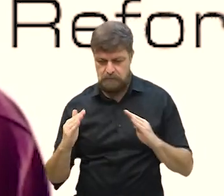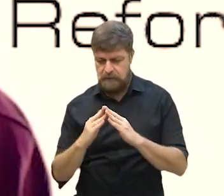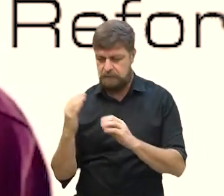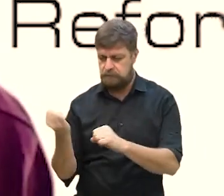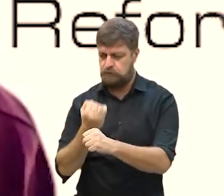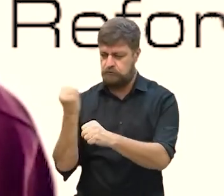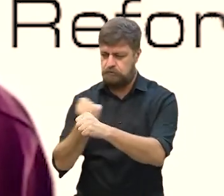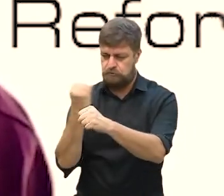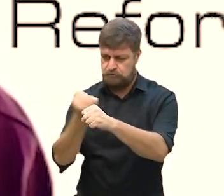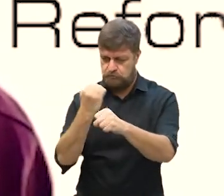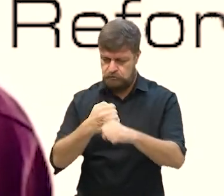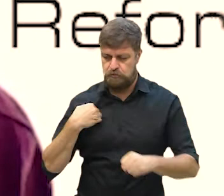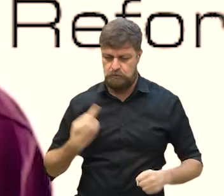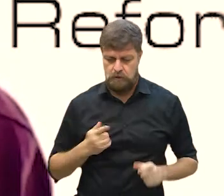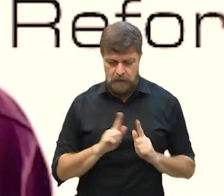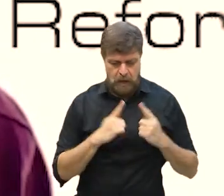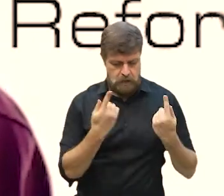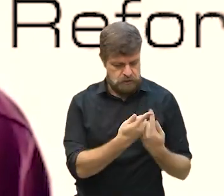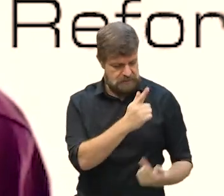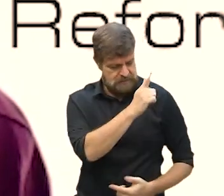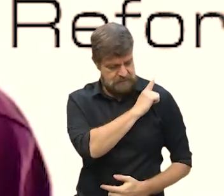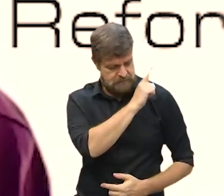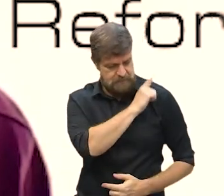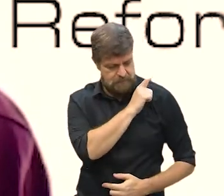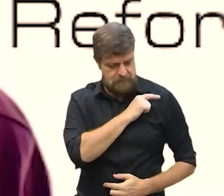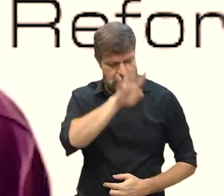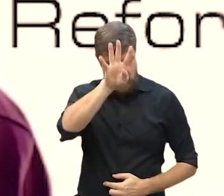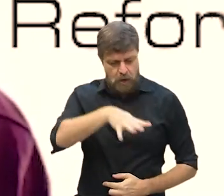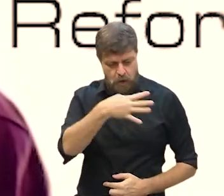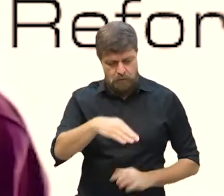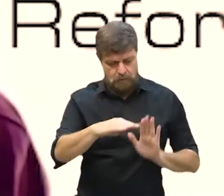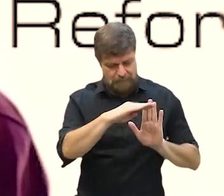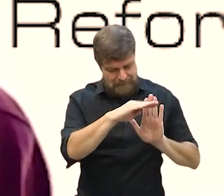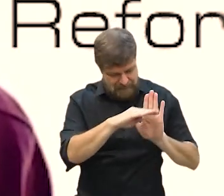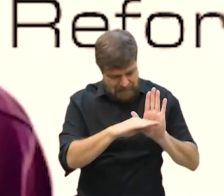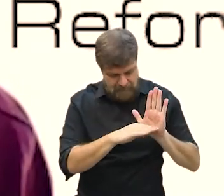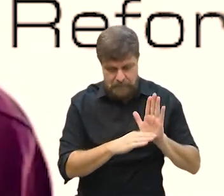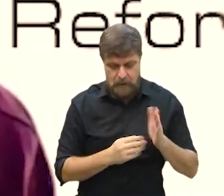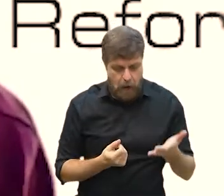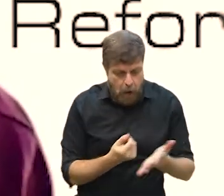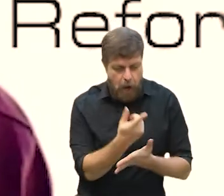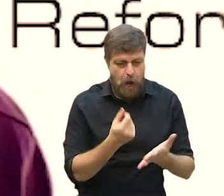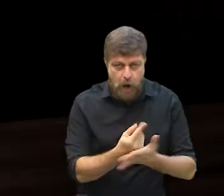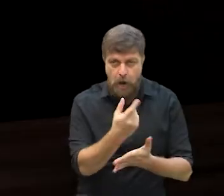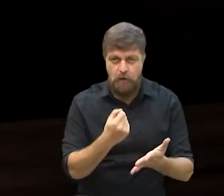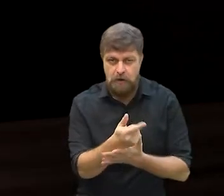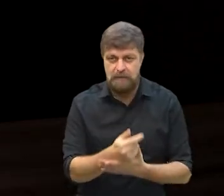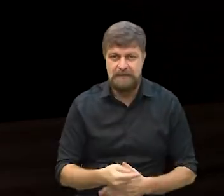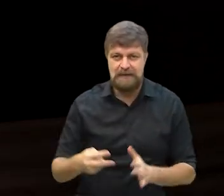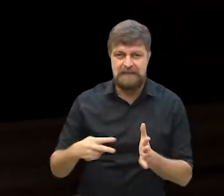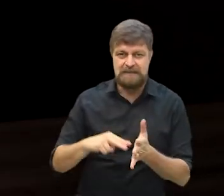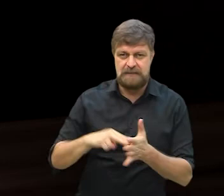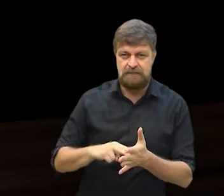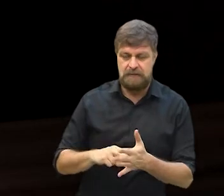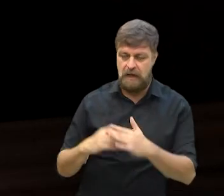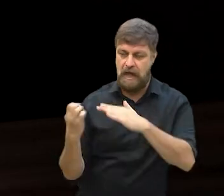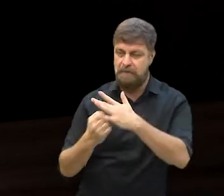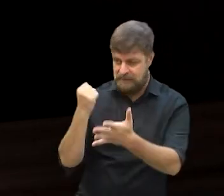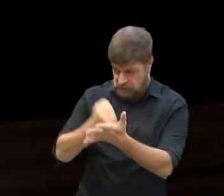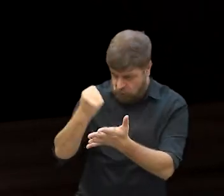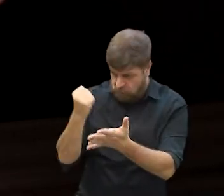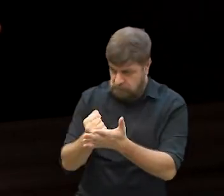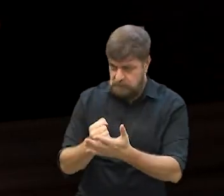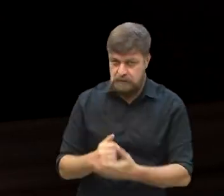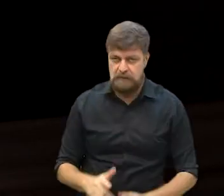de obra, mas gerenciamento de cronogramas, compras. Ou seja, quem